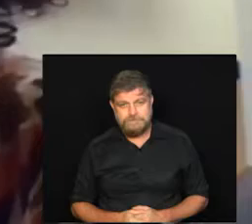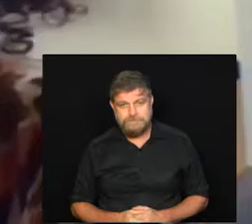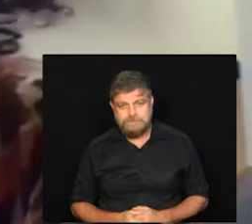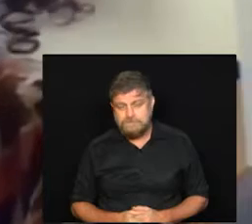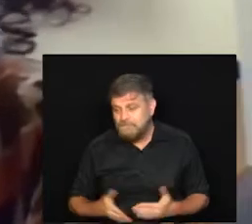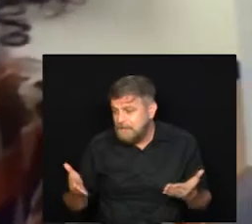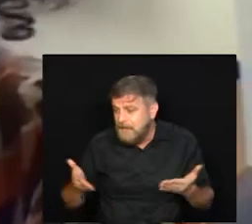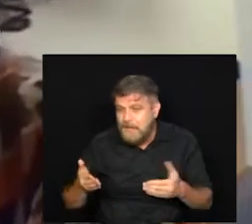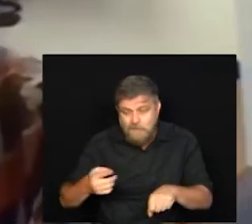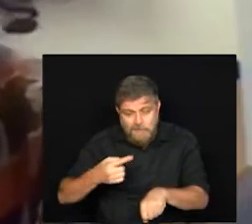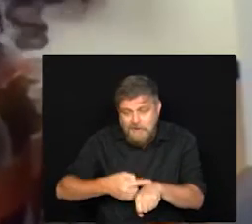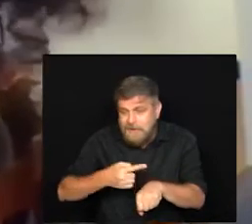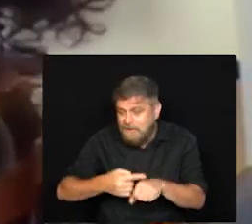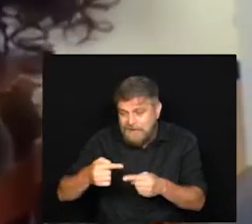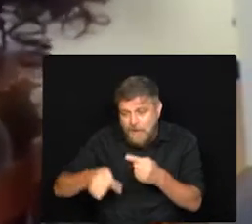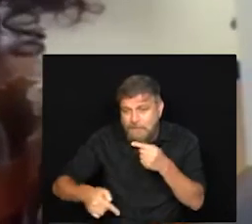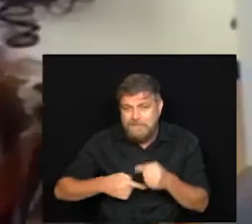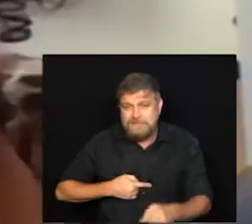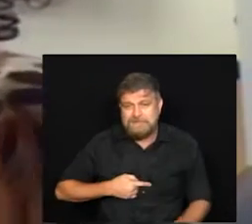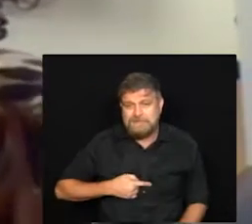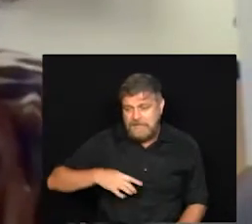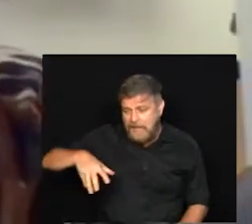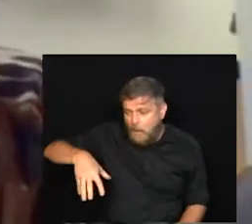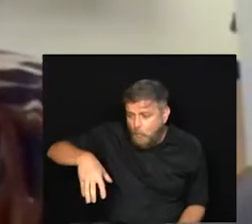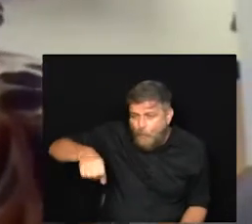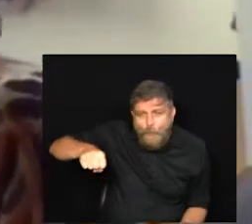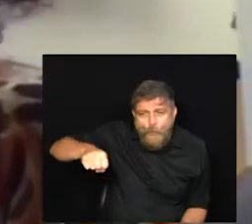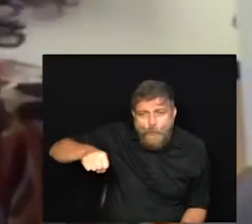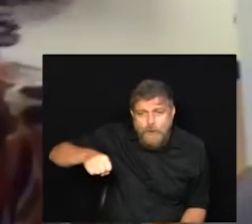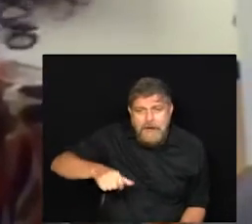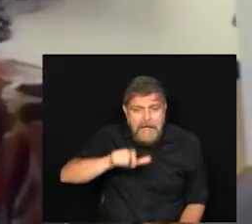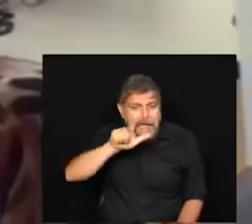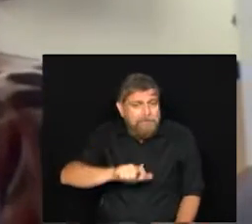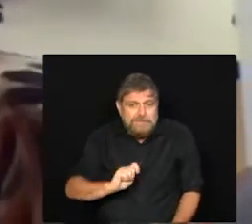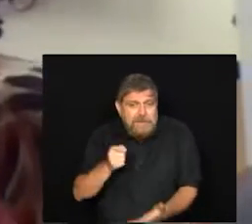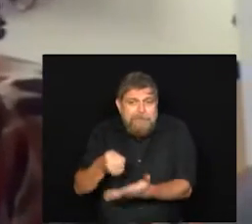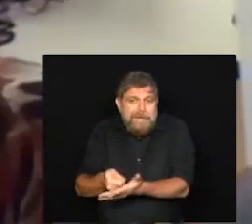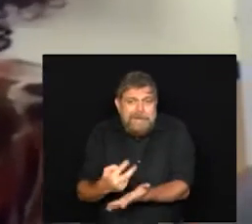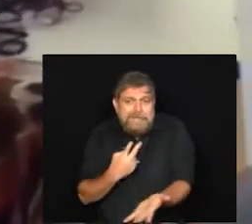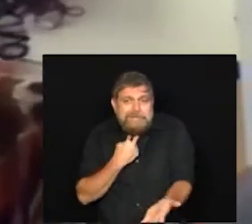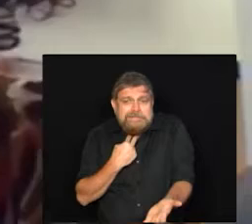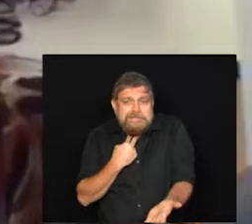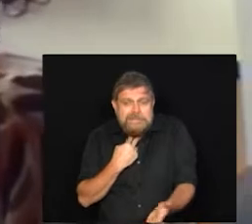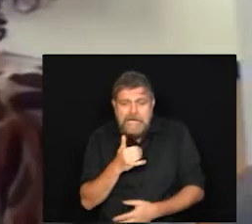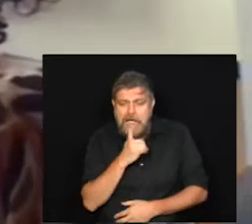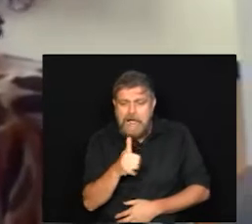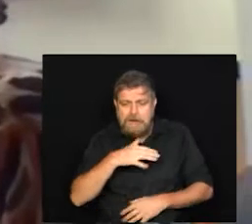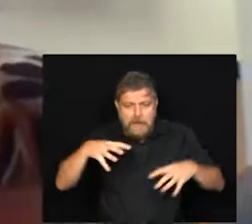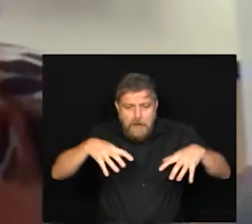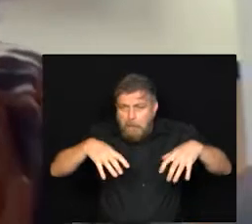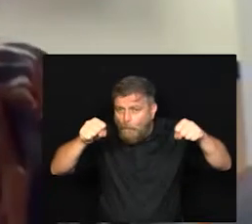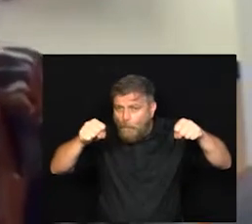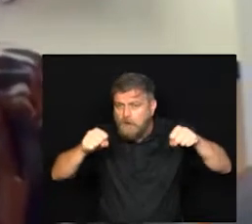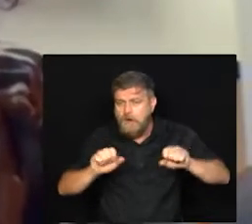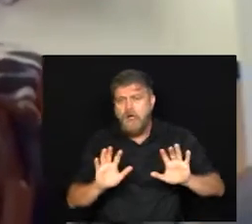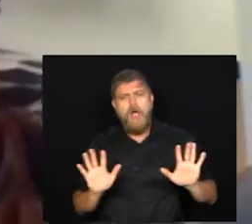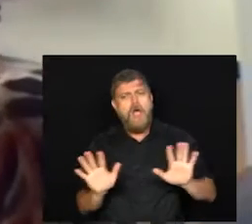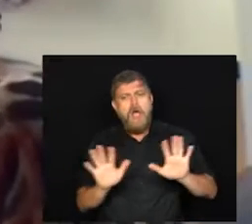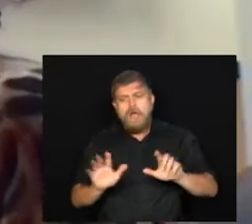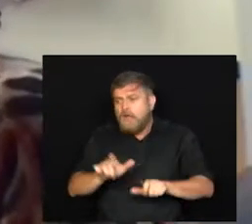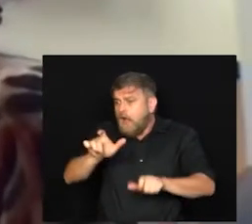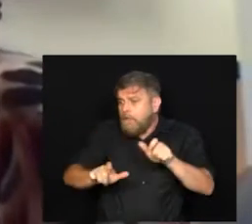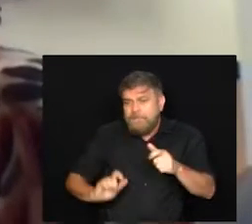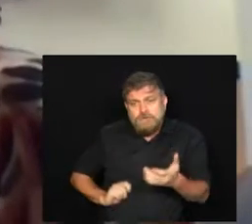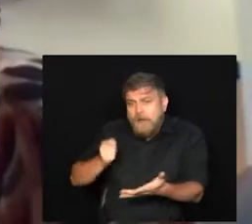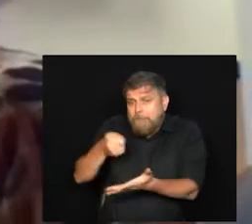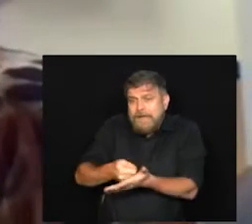Agora não é hora de cortar o fornecimento de água para quem não consegue pagar água. Agora não é hora de cortar o fornecimento de luz, né, de energia para quem não